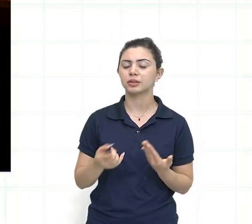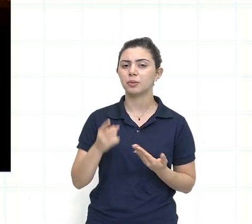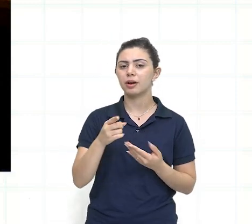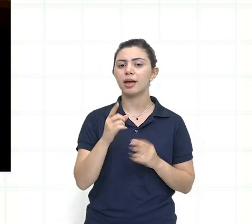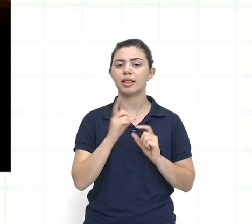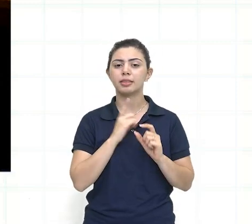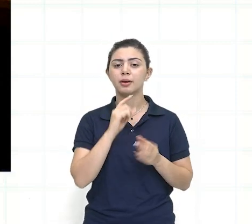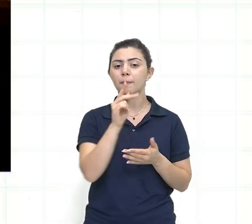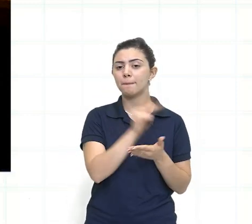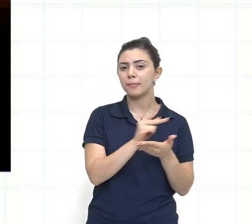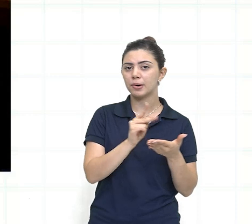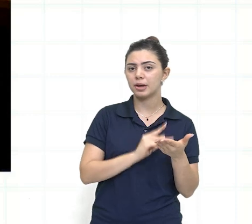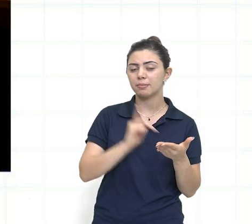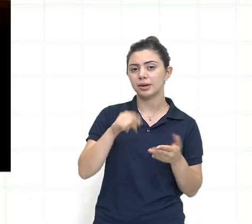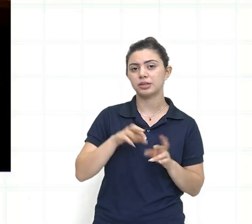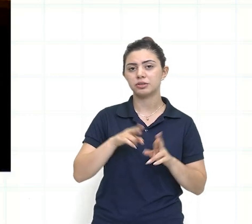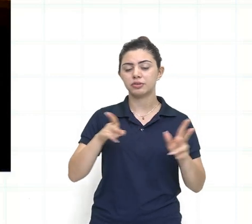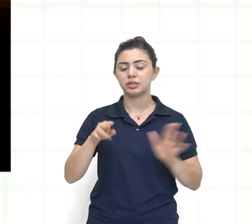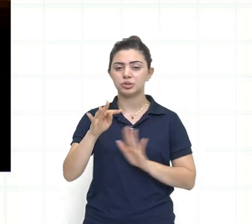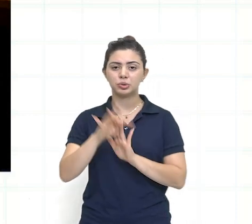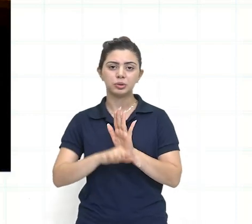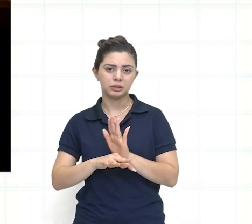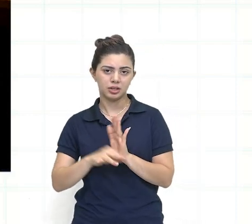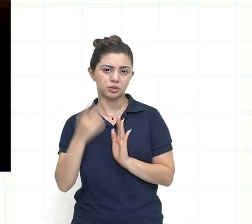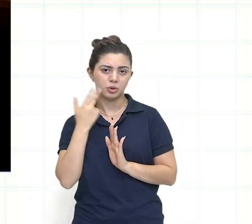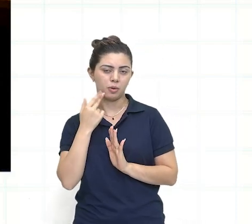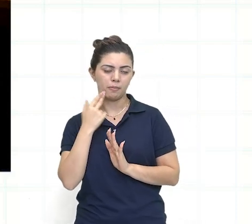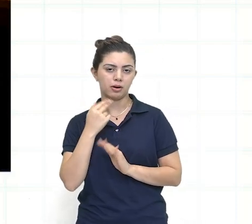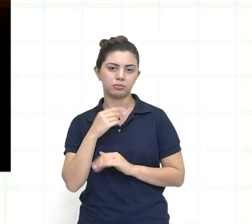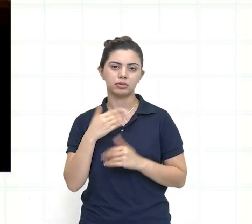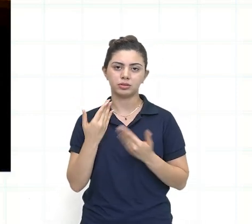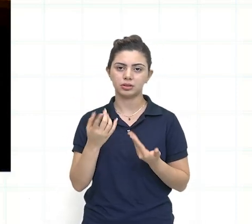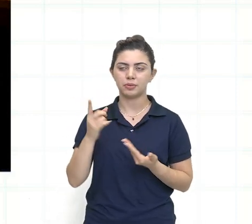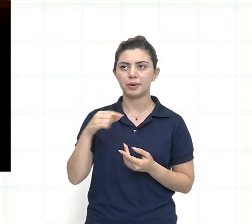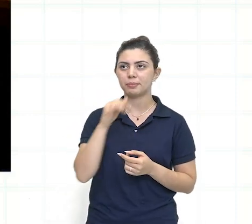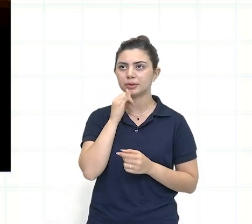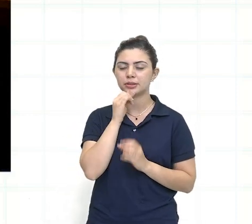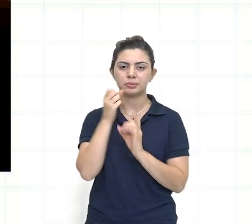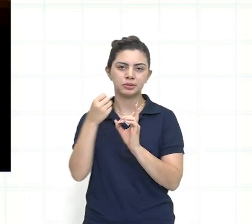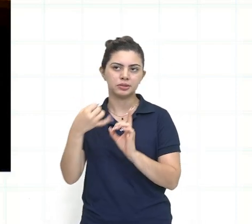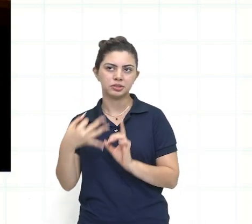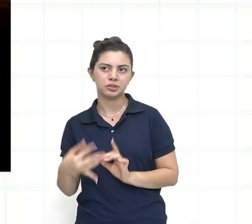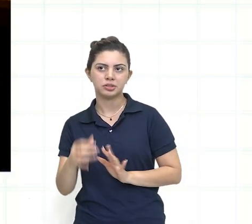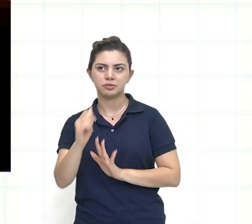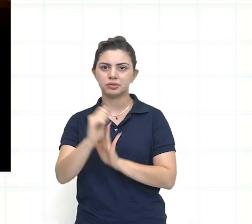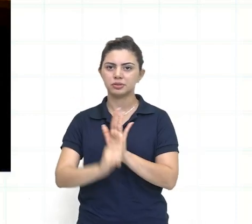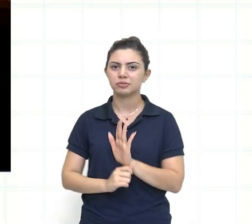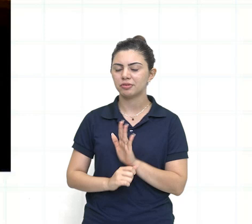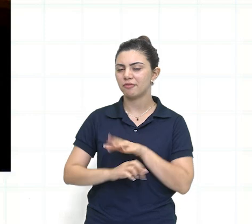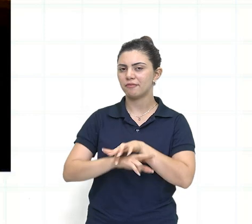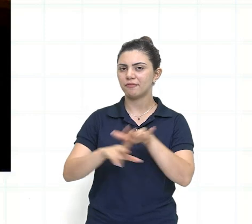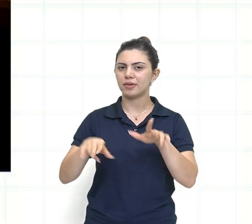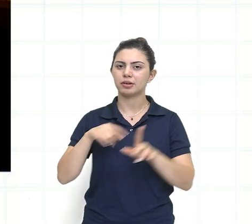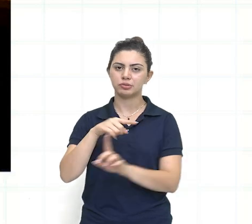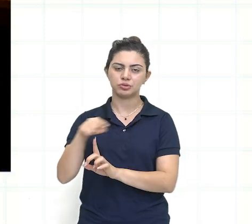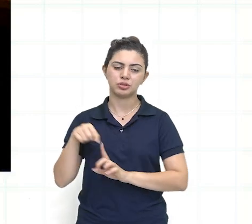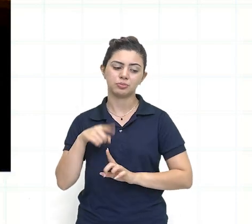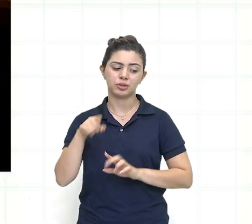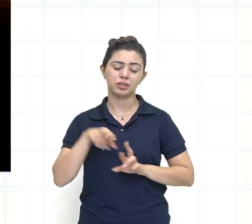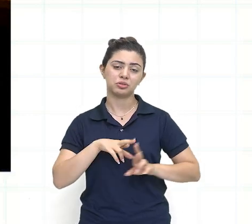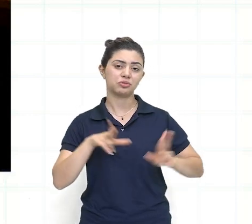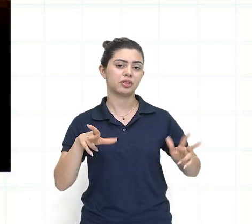é diferente de um texto escrito à prosa, que são os textos dissertativos, textos descritivos, né? Então, ele